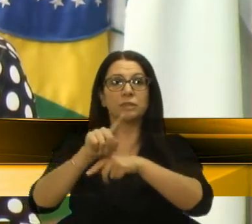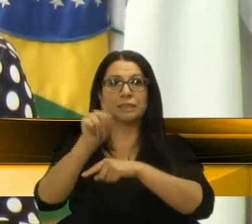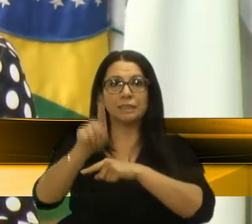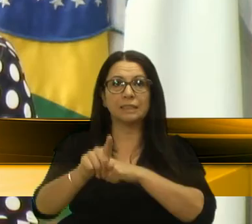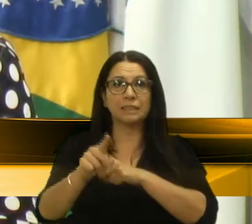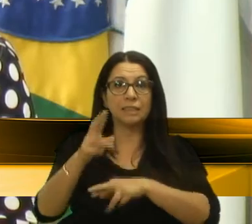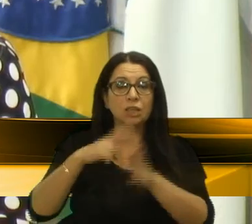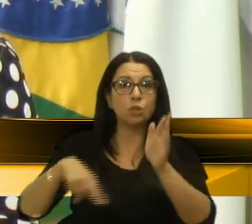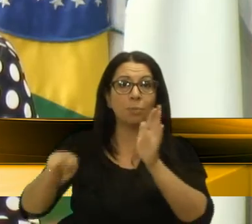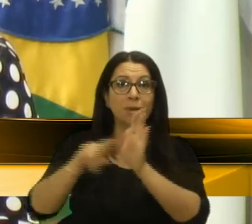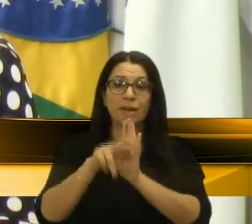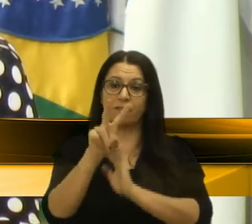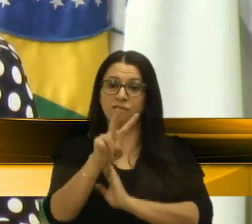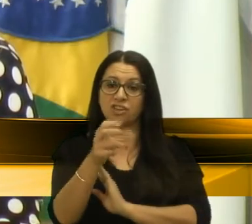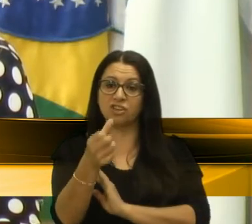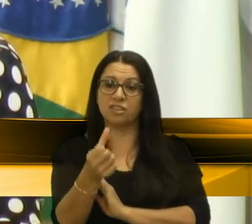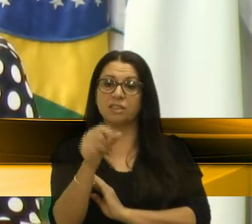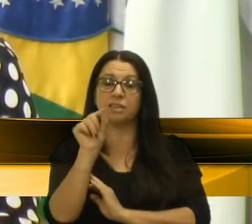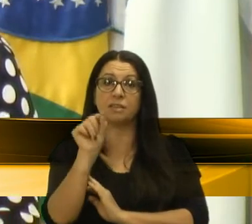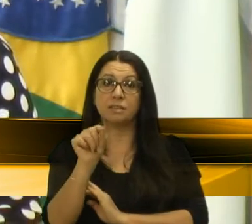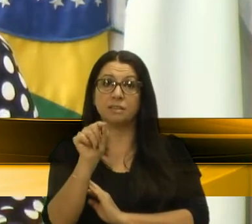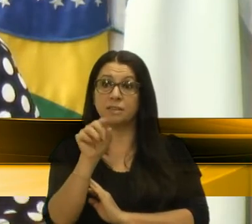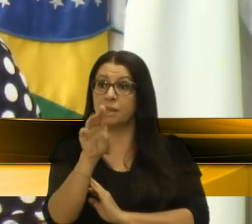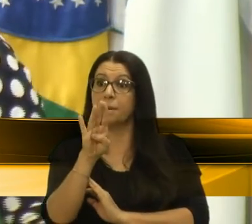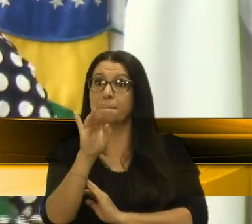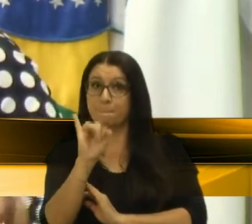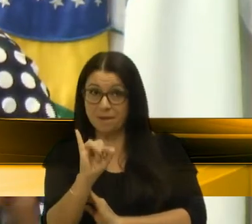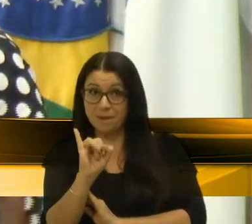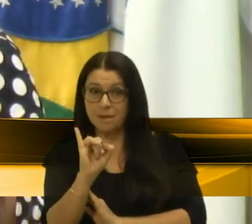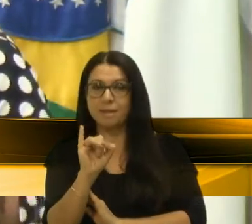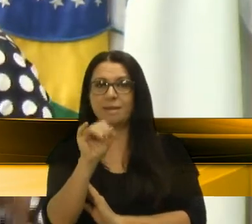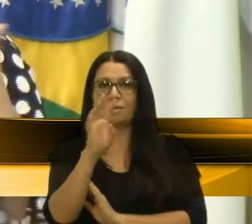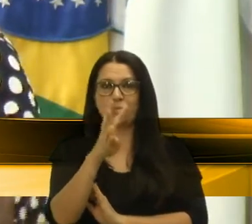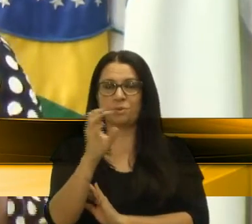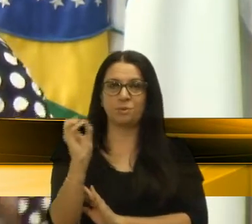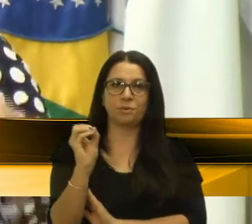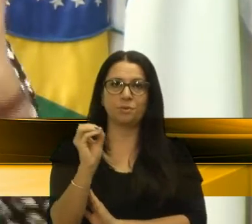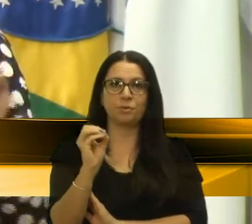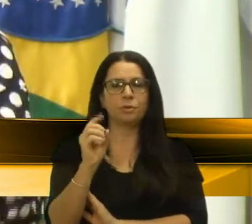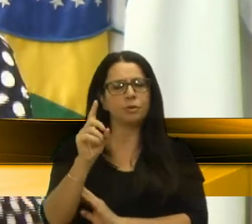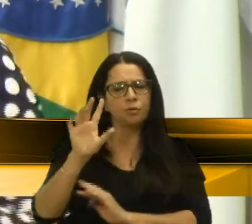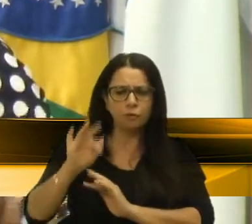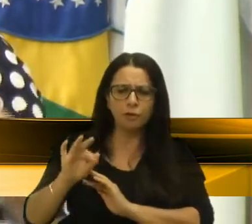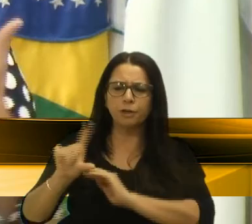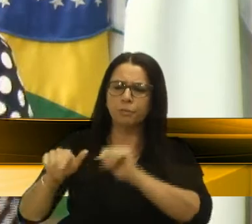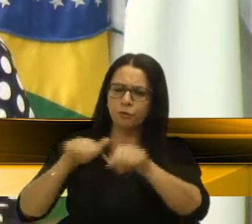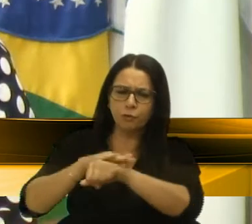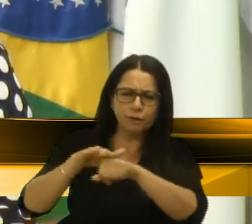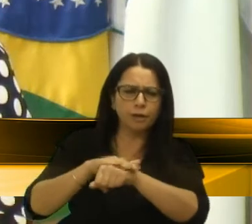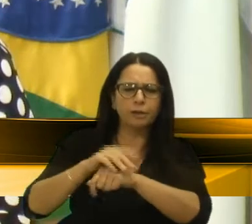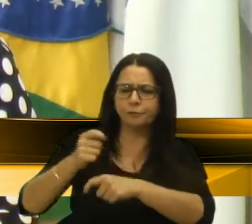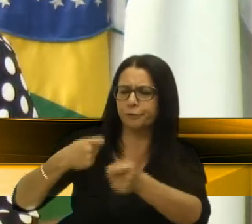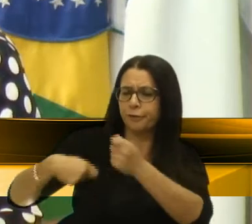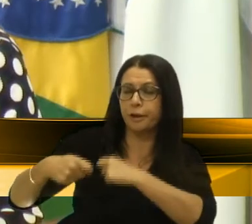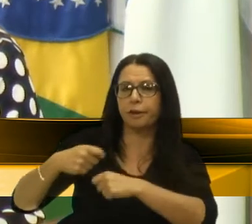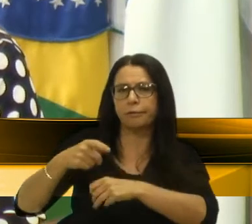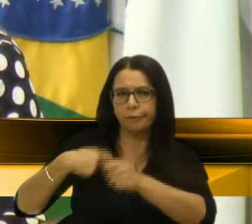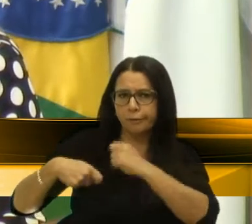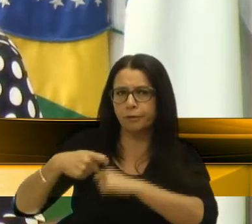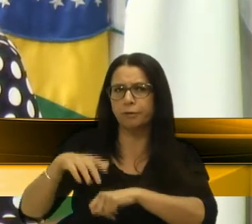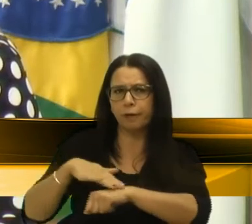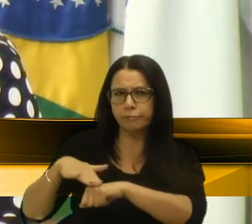recuperar 26 bi e 400. E, no final, após todo o diálogo, negociações,